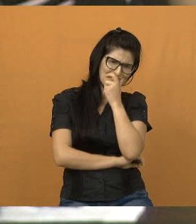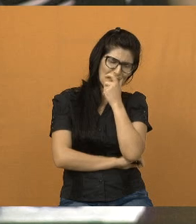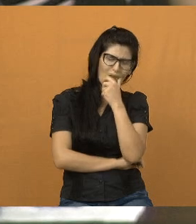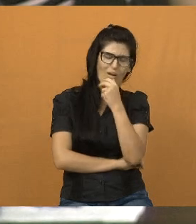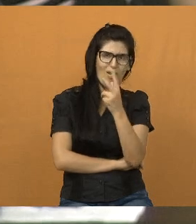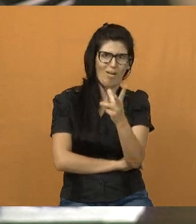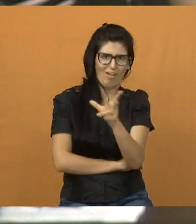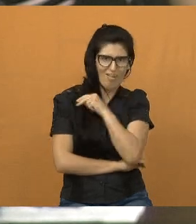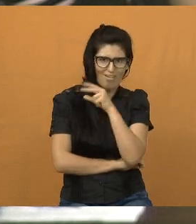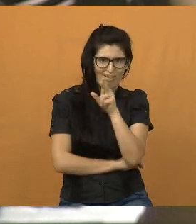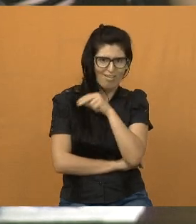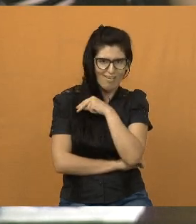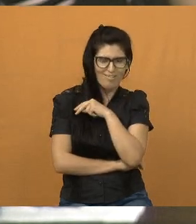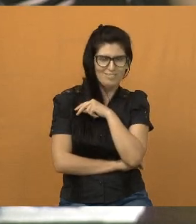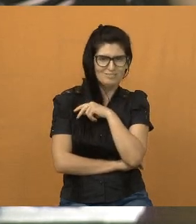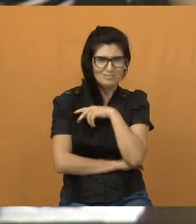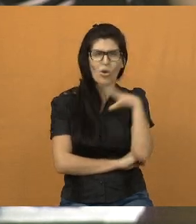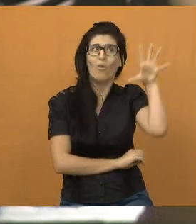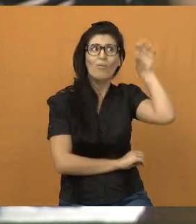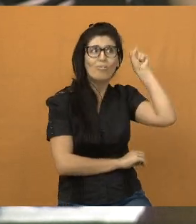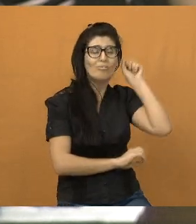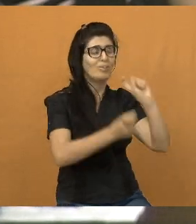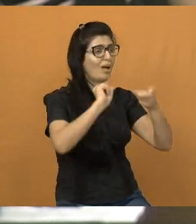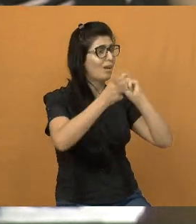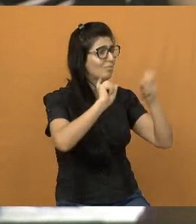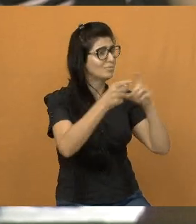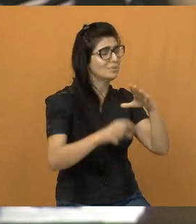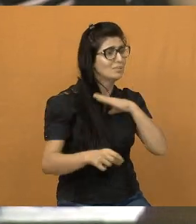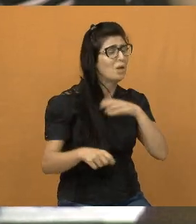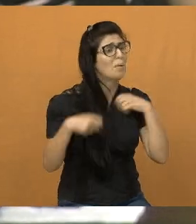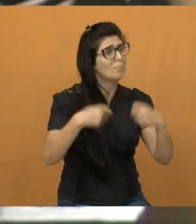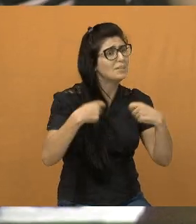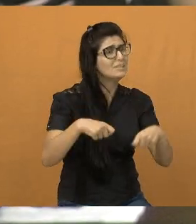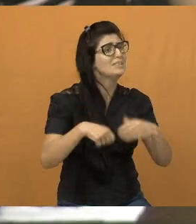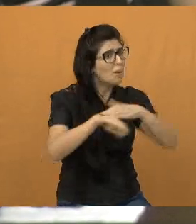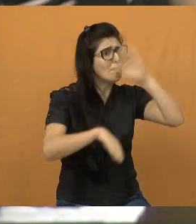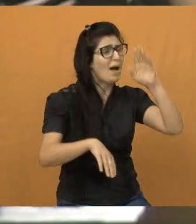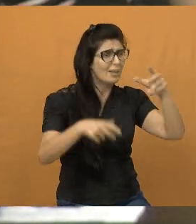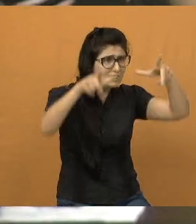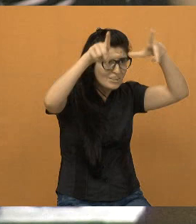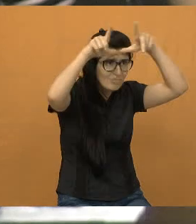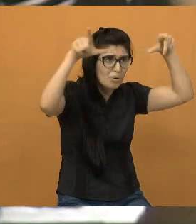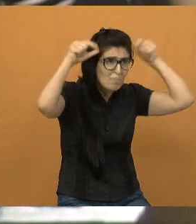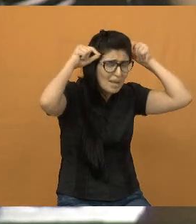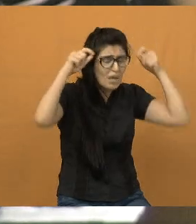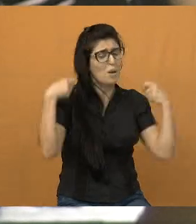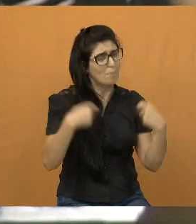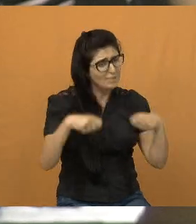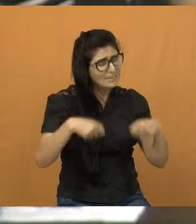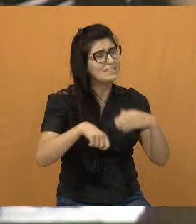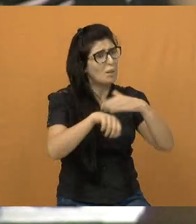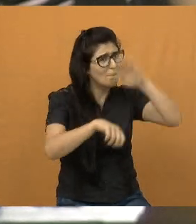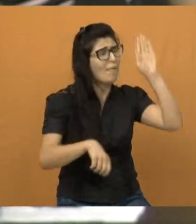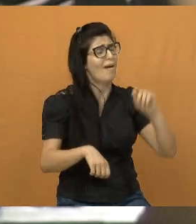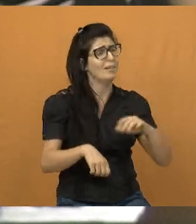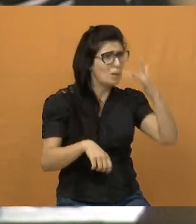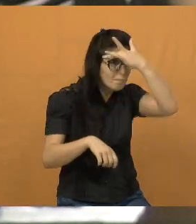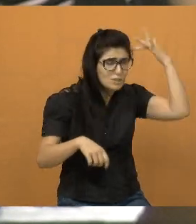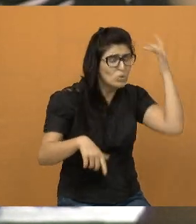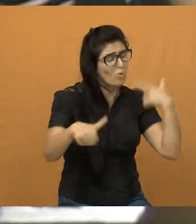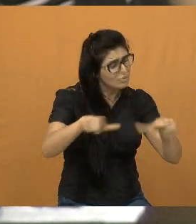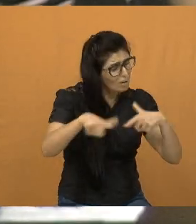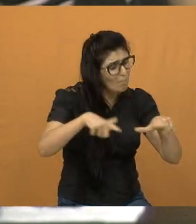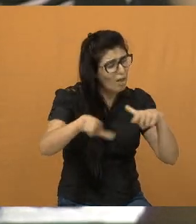as reclamações de todos vocês, da comunidade, aumentar o número de enfermeiras. Então, também tem essa novidade que aconteceu no UPA infantil